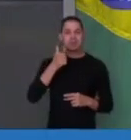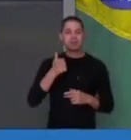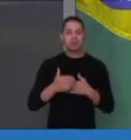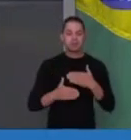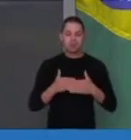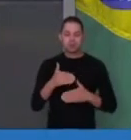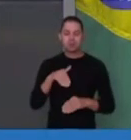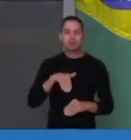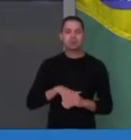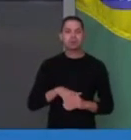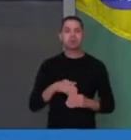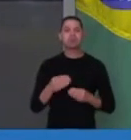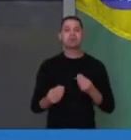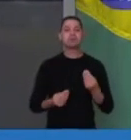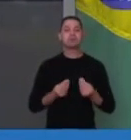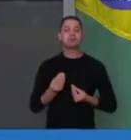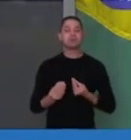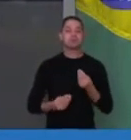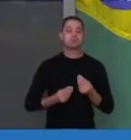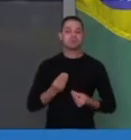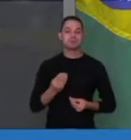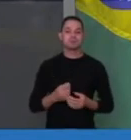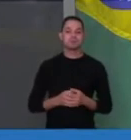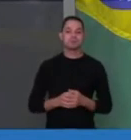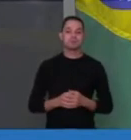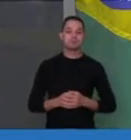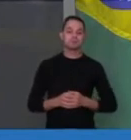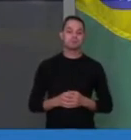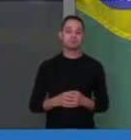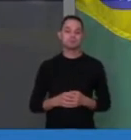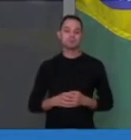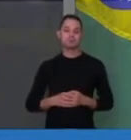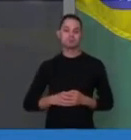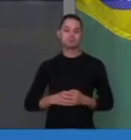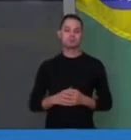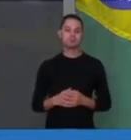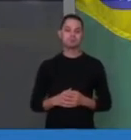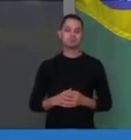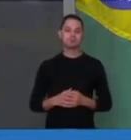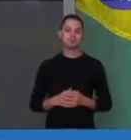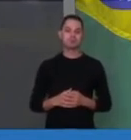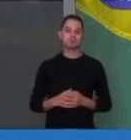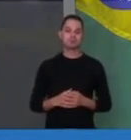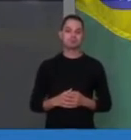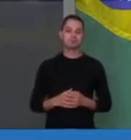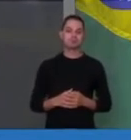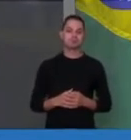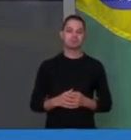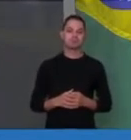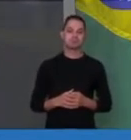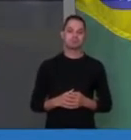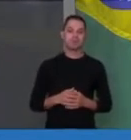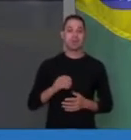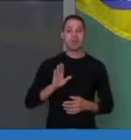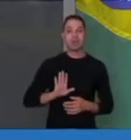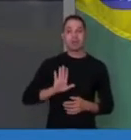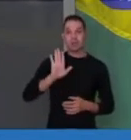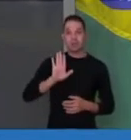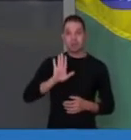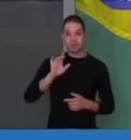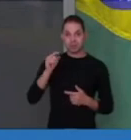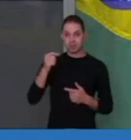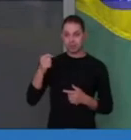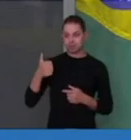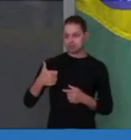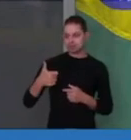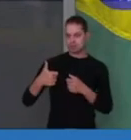feito justamente, sabe para quê, presidente Gilberto? Para que o candidato possa exaltar suas qualidades